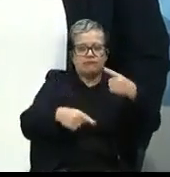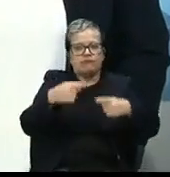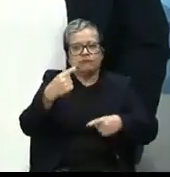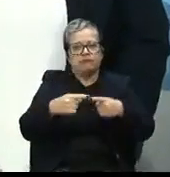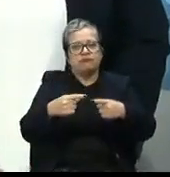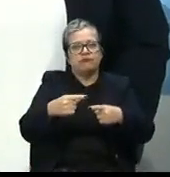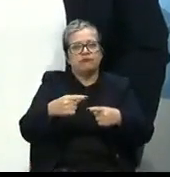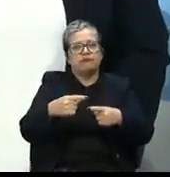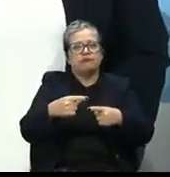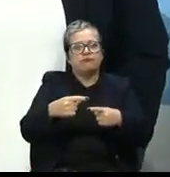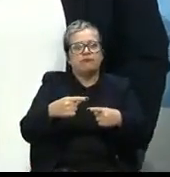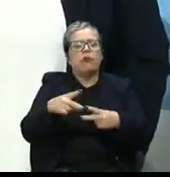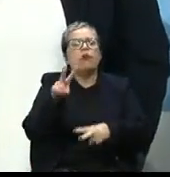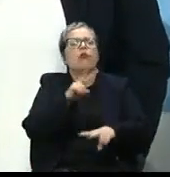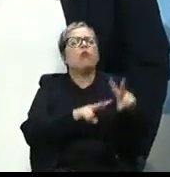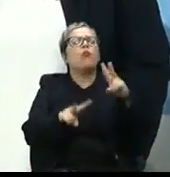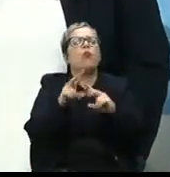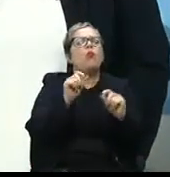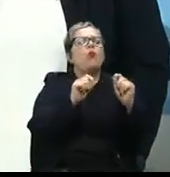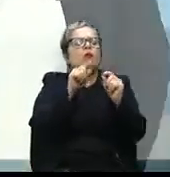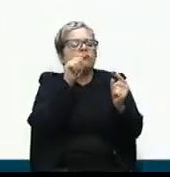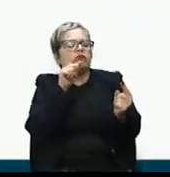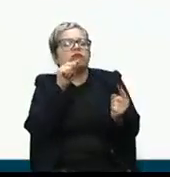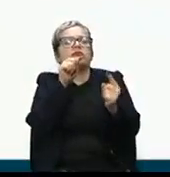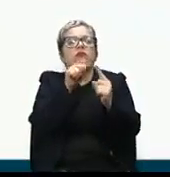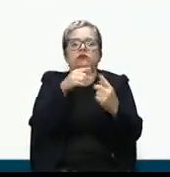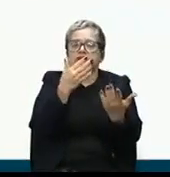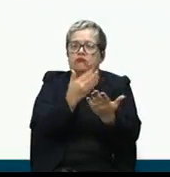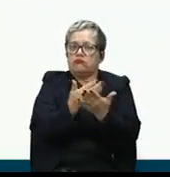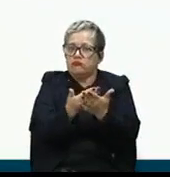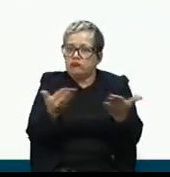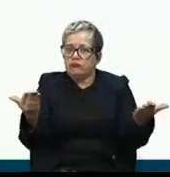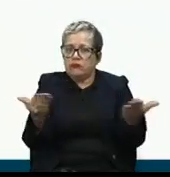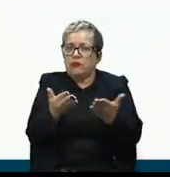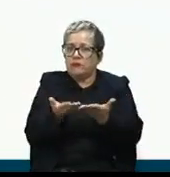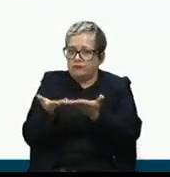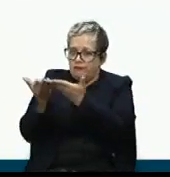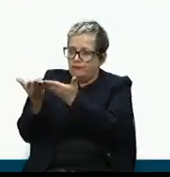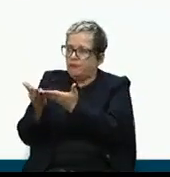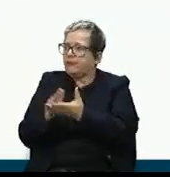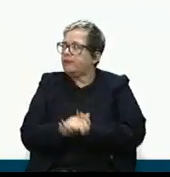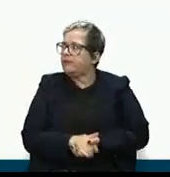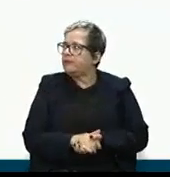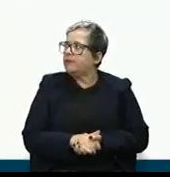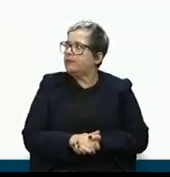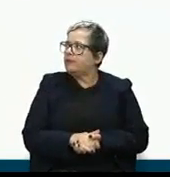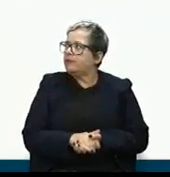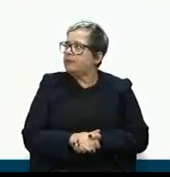nós vamos ver quais são os objetivos desta aula. Acompanhe.